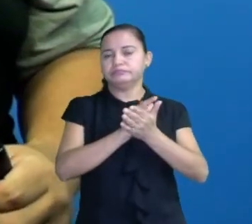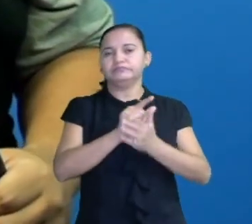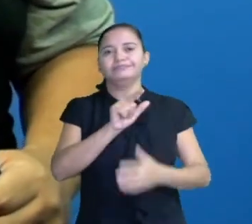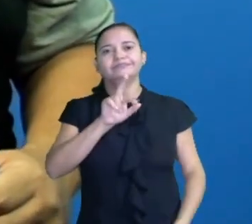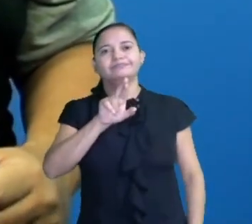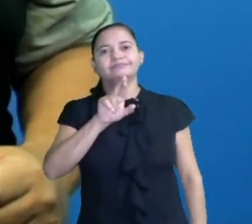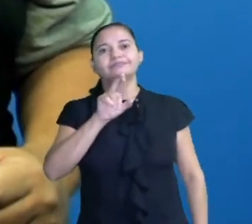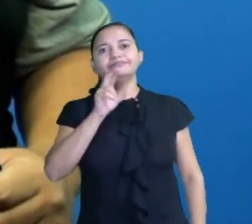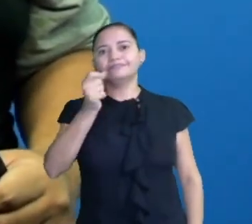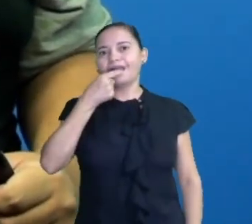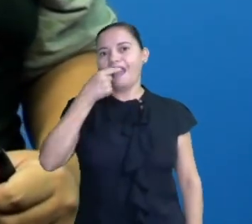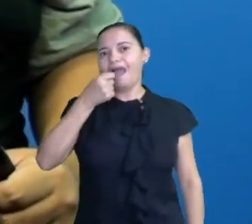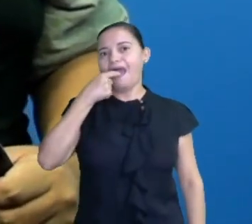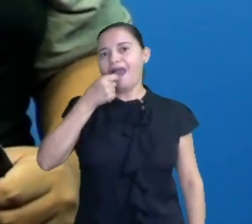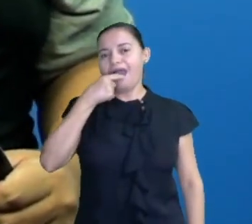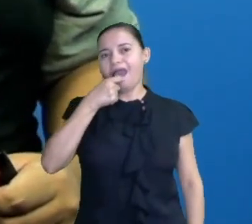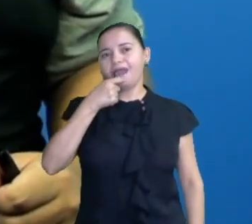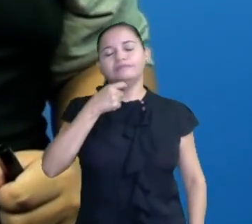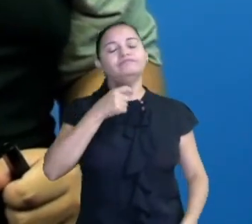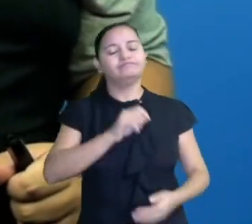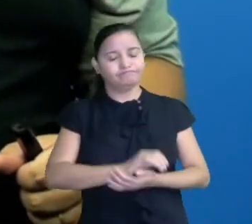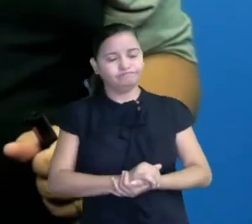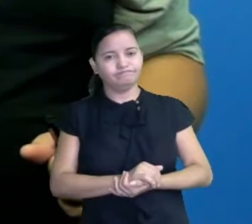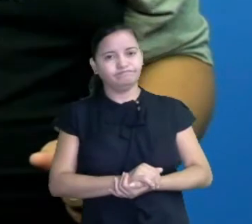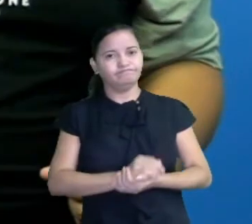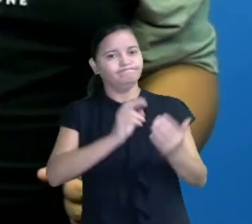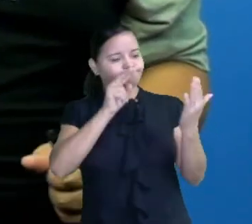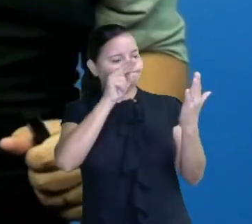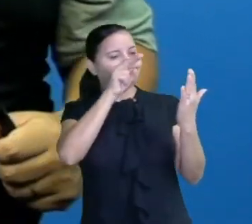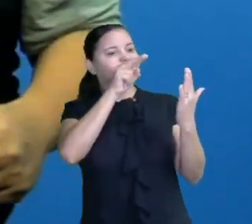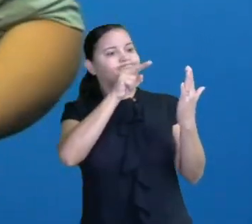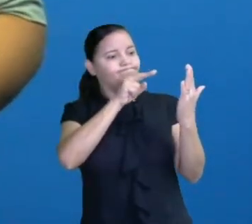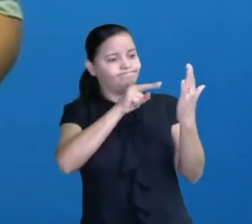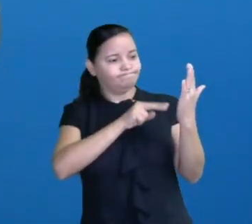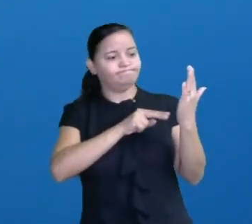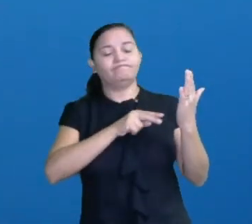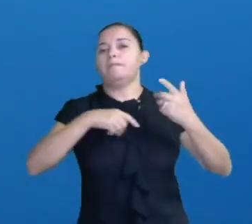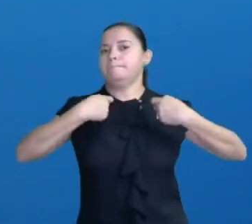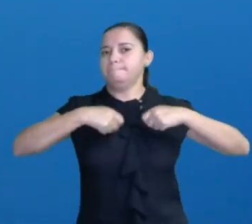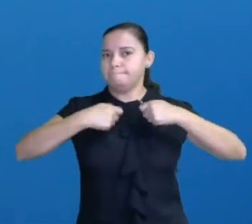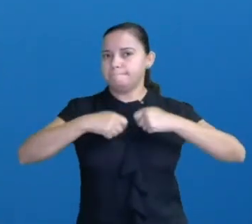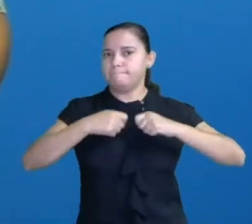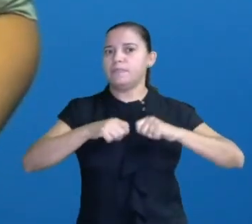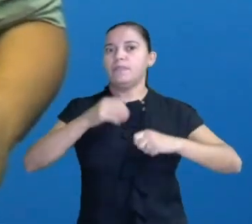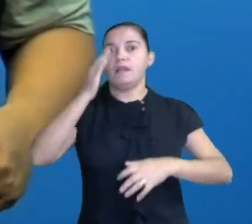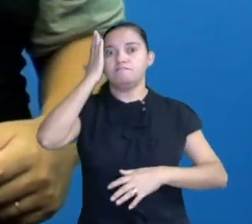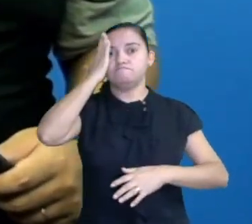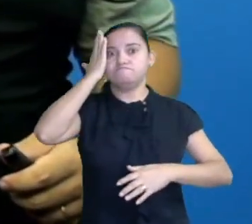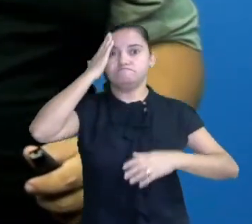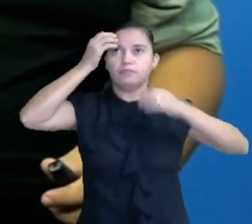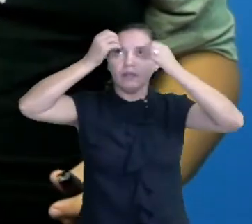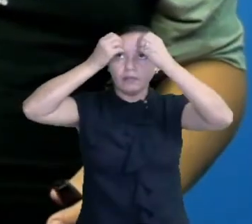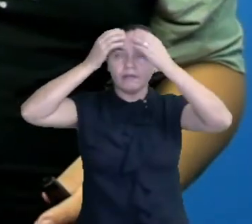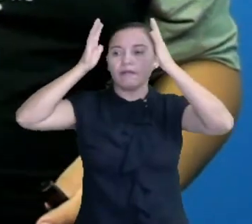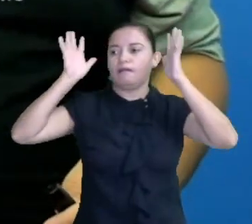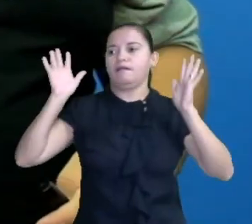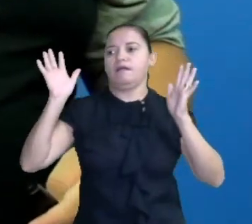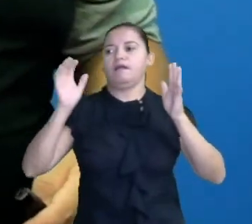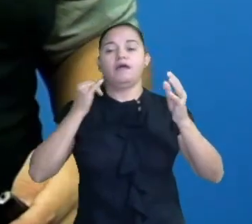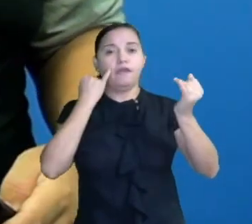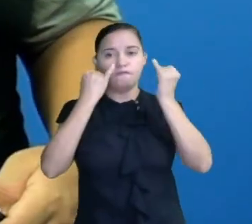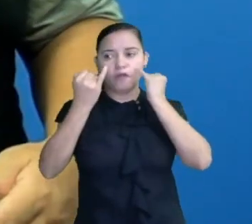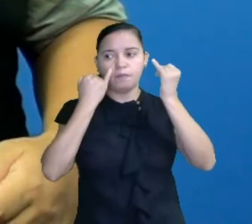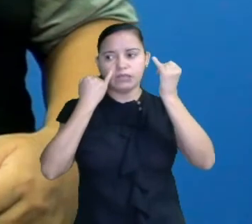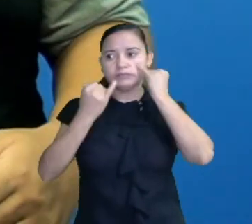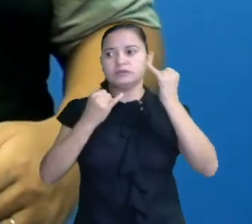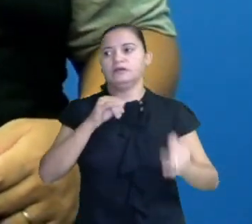tem que ser informação explícita, porque corre risco de a pessoa ter alguma comorbidade e acontecer alguma